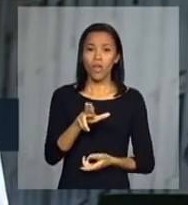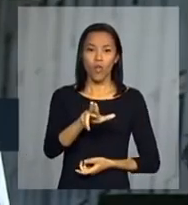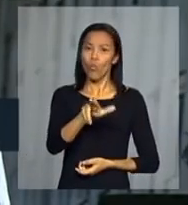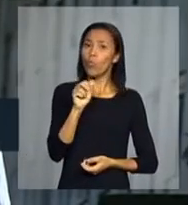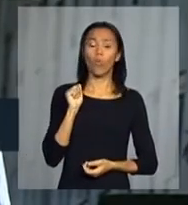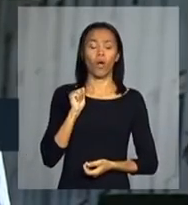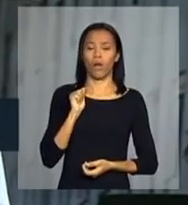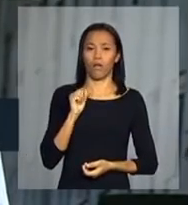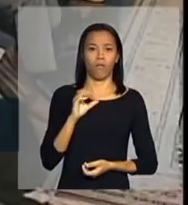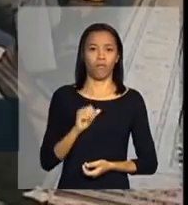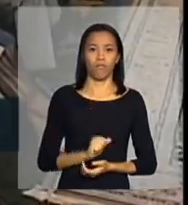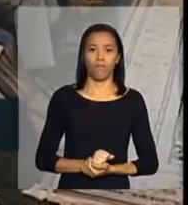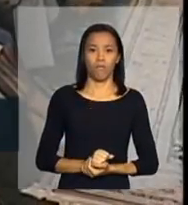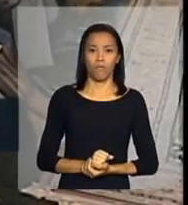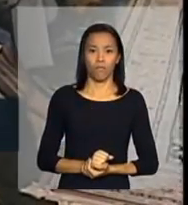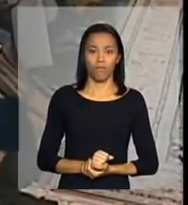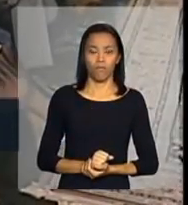nunca.